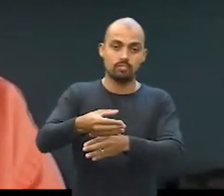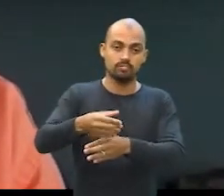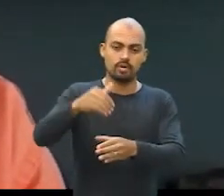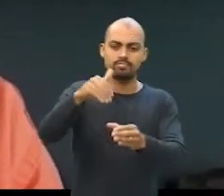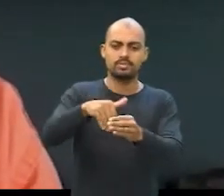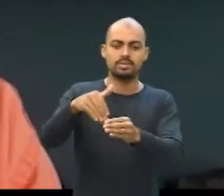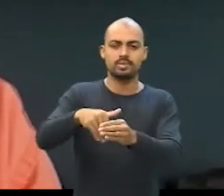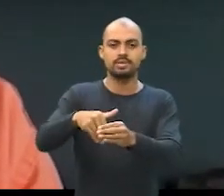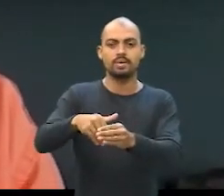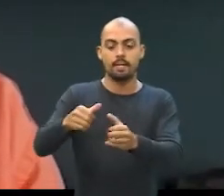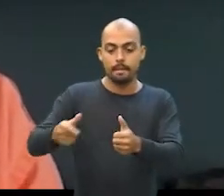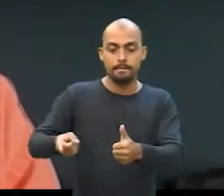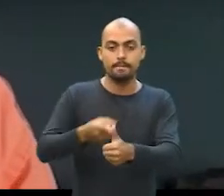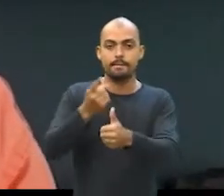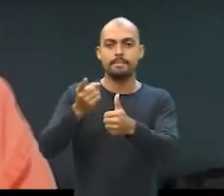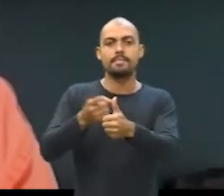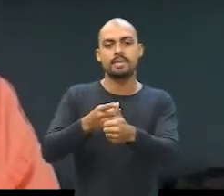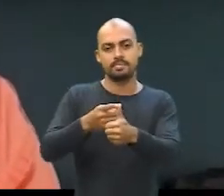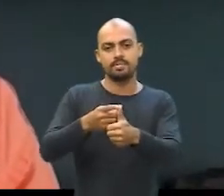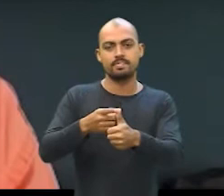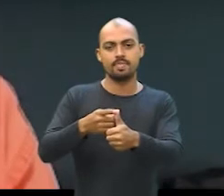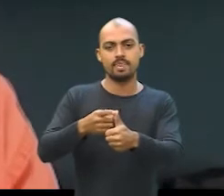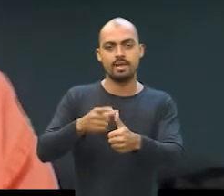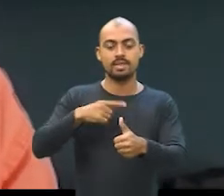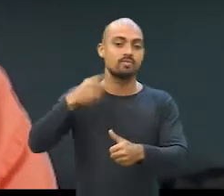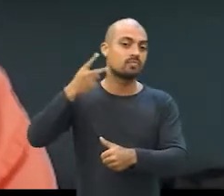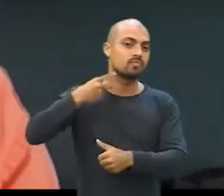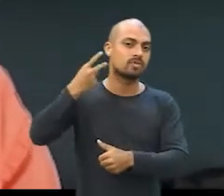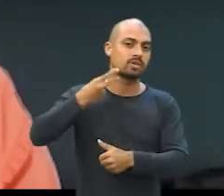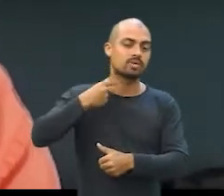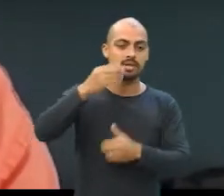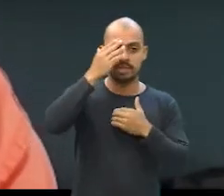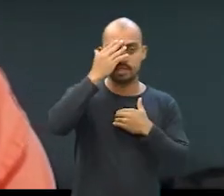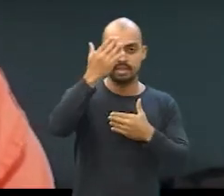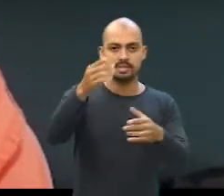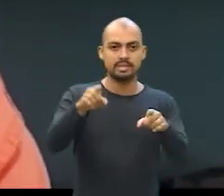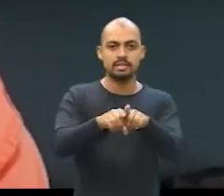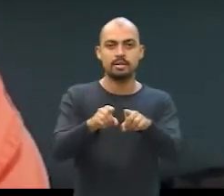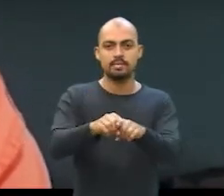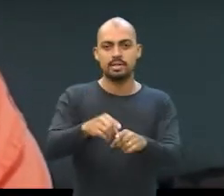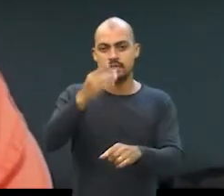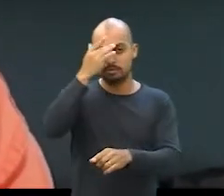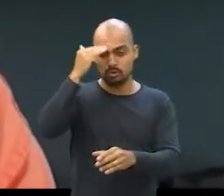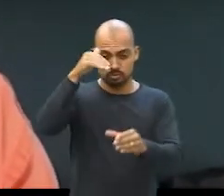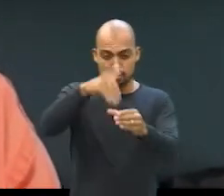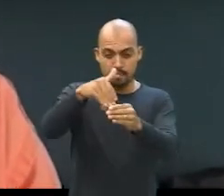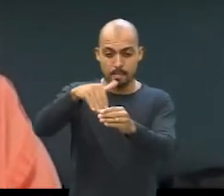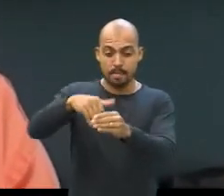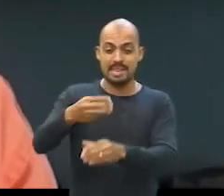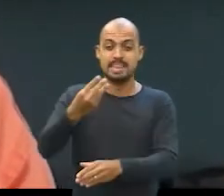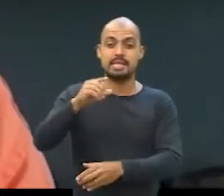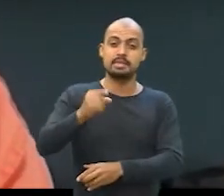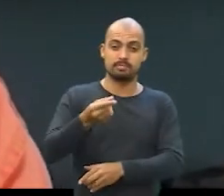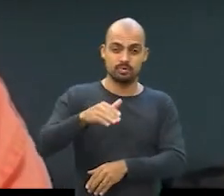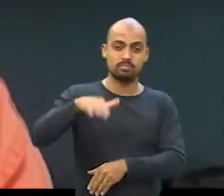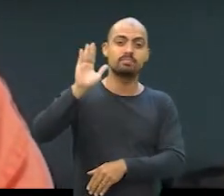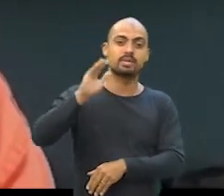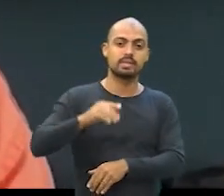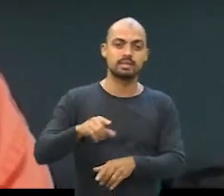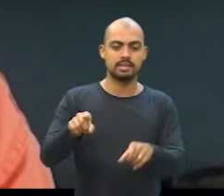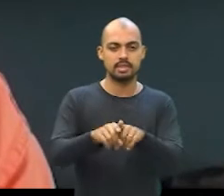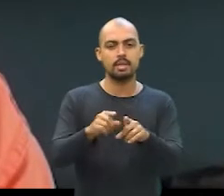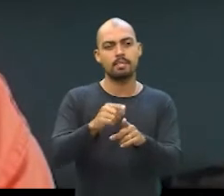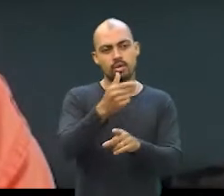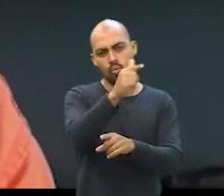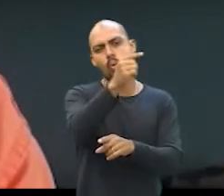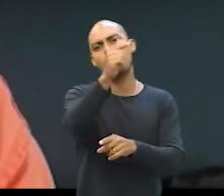Novo. Primeira eleição, faz o seu vereador. Quero agradecer a todos que votaram em mim, os mais de 3 mil votantes,